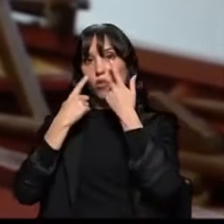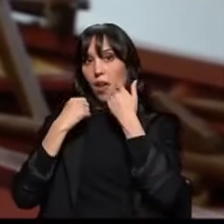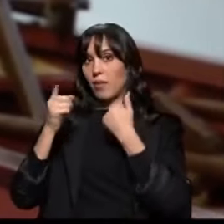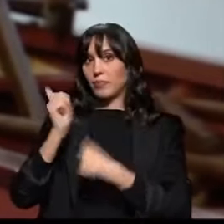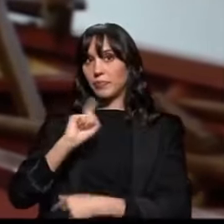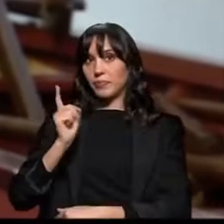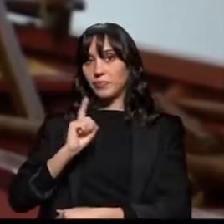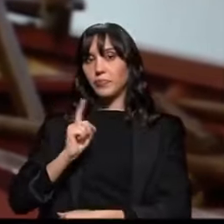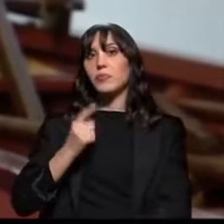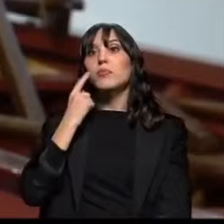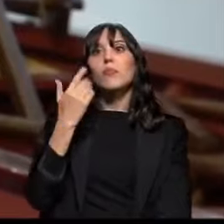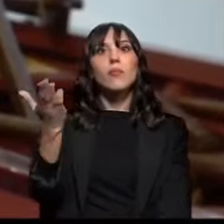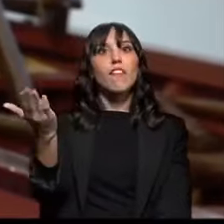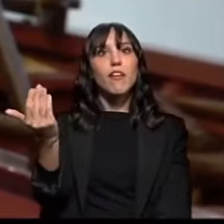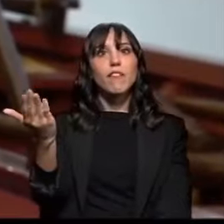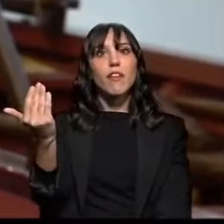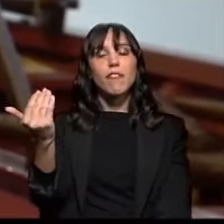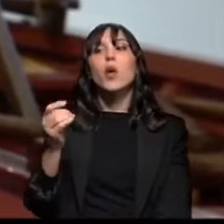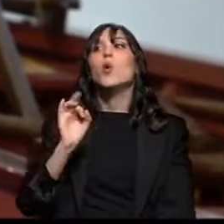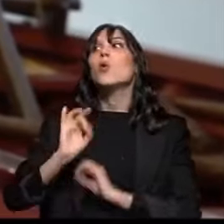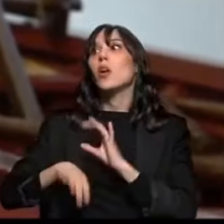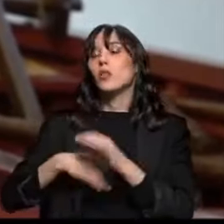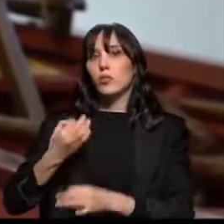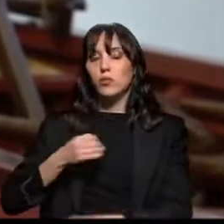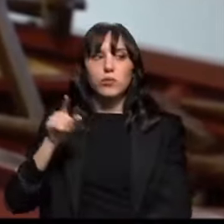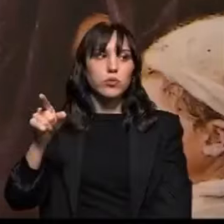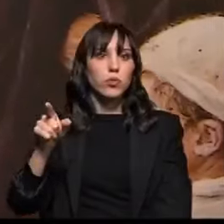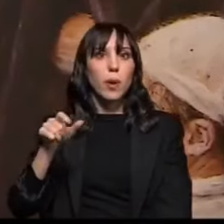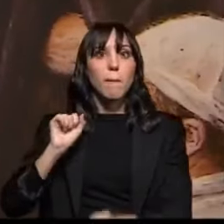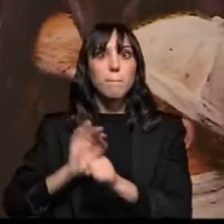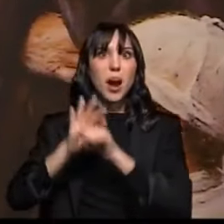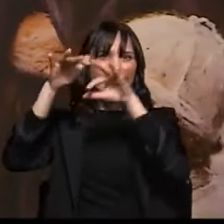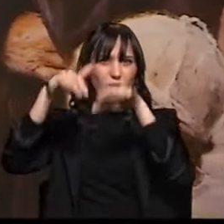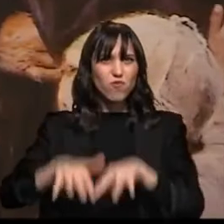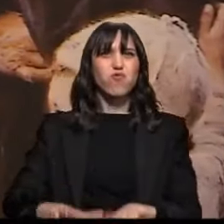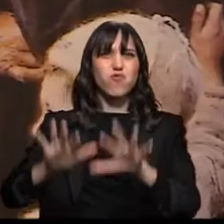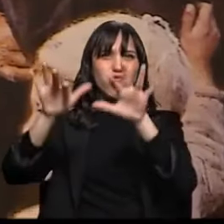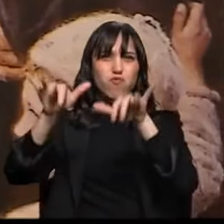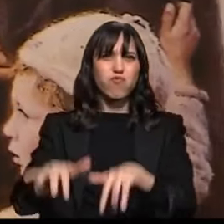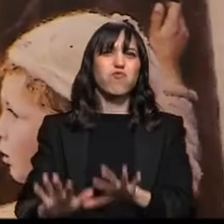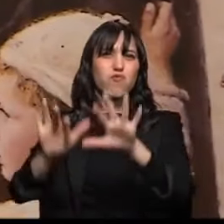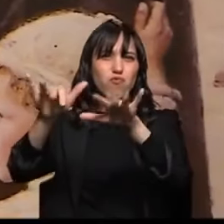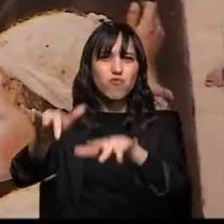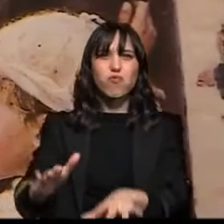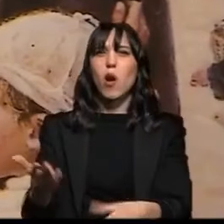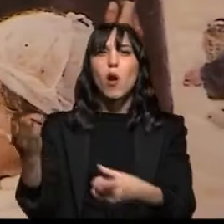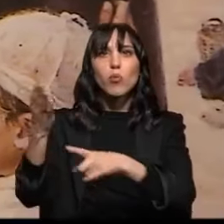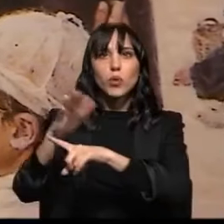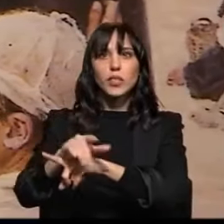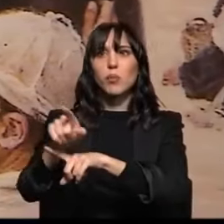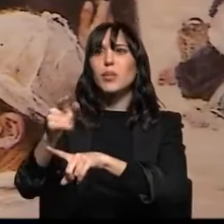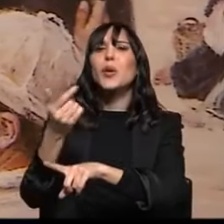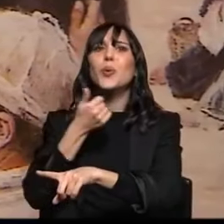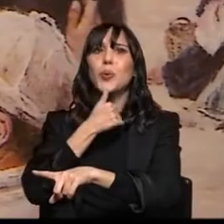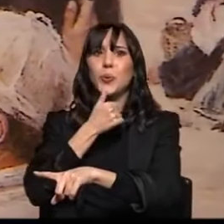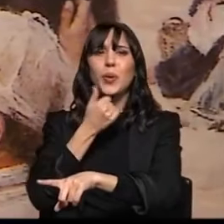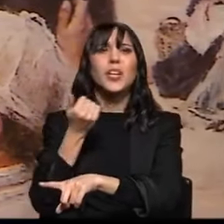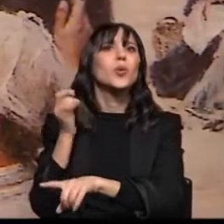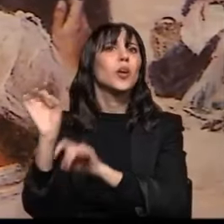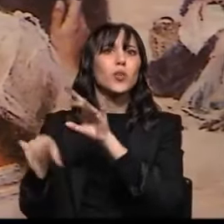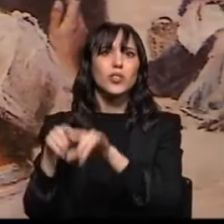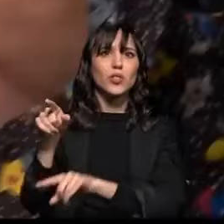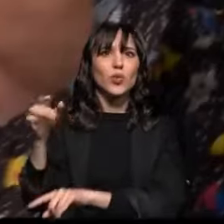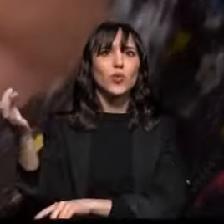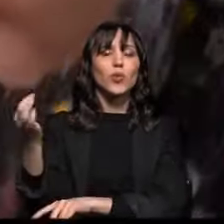o que aconteceu? Ai senhor, o que aconteceu? O mar começava a crescer, até o mar a ficar bravo. Porque a mulher do